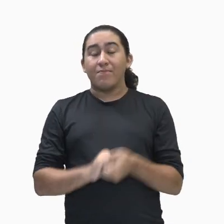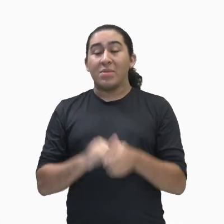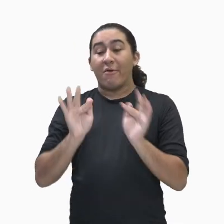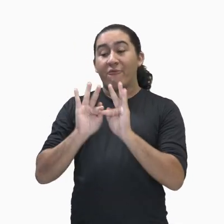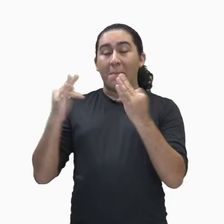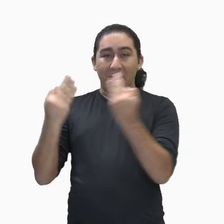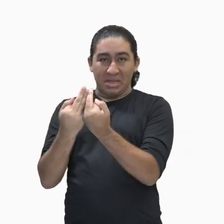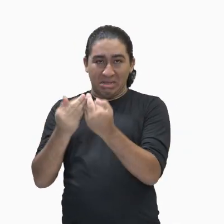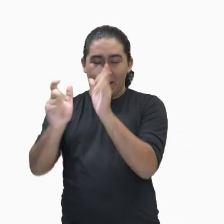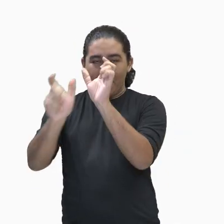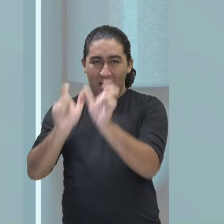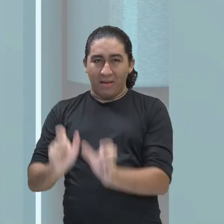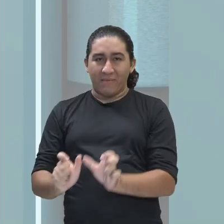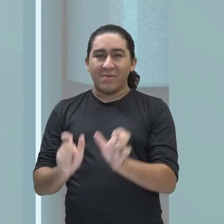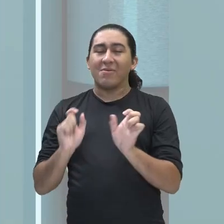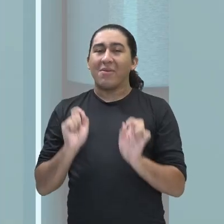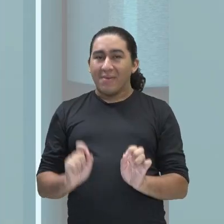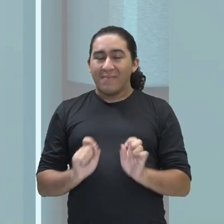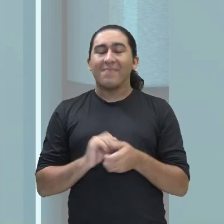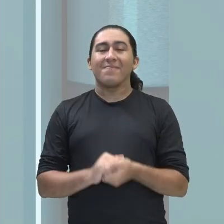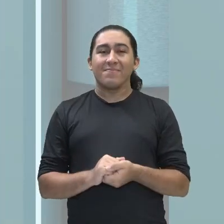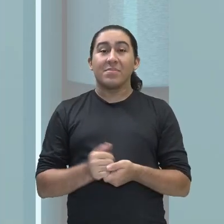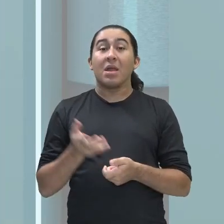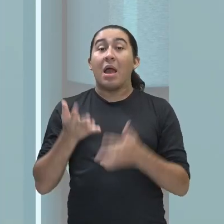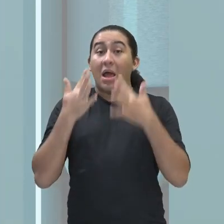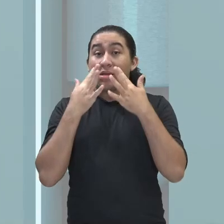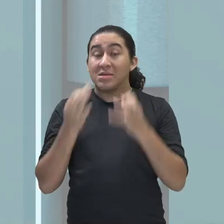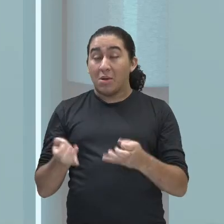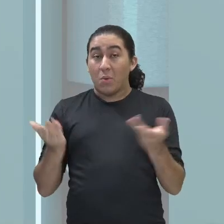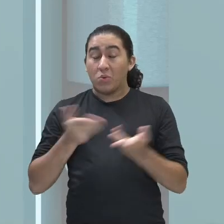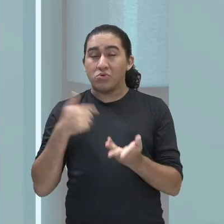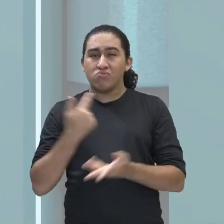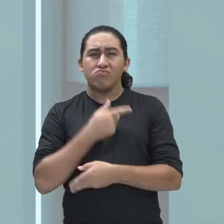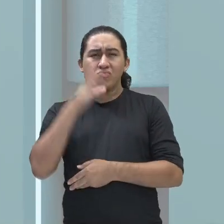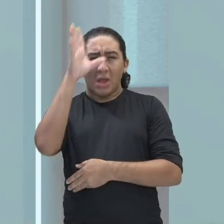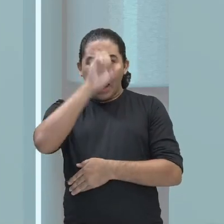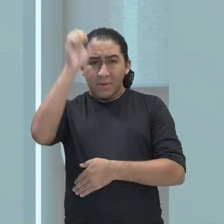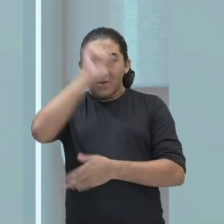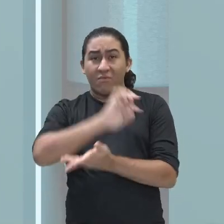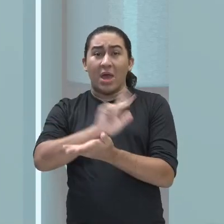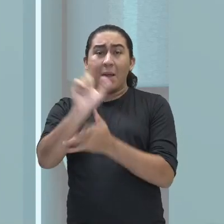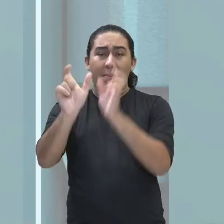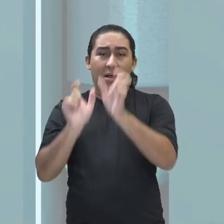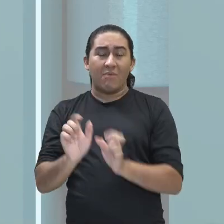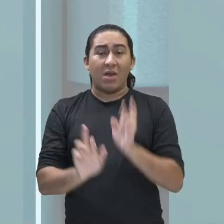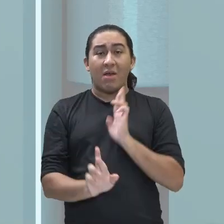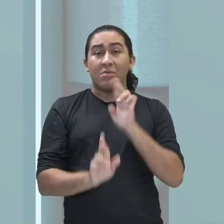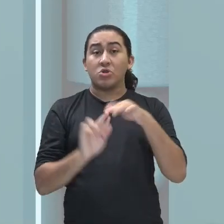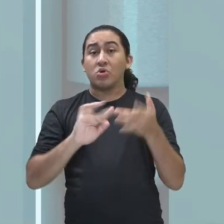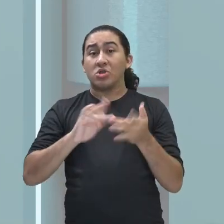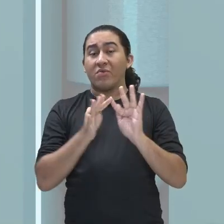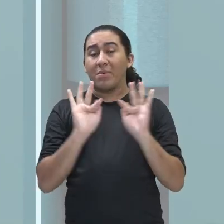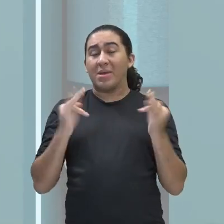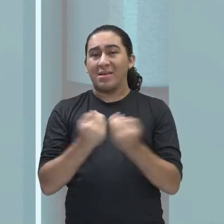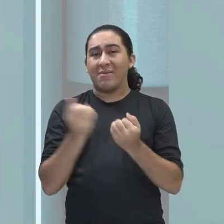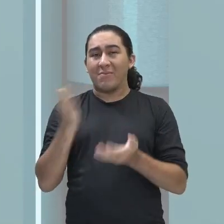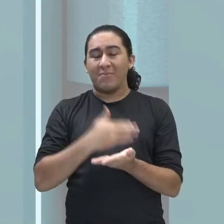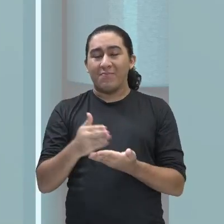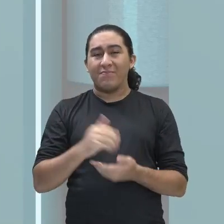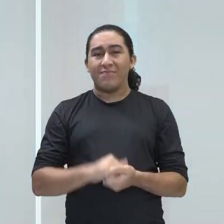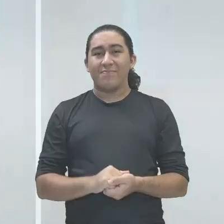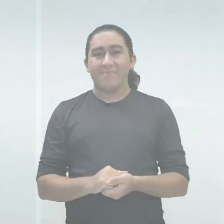de família. Então, vamos ficar atentos que hoje a gente vai aprender várias palavras relacionadas à família. Let's